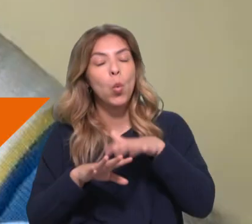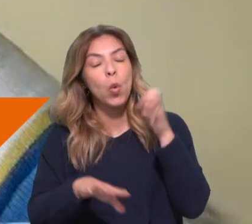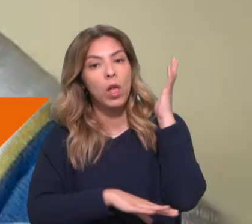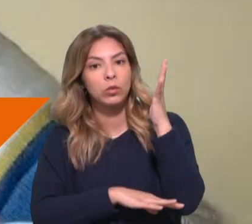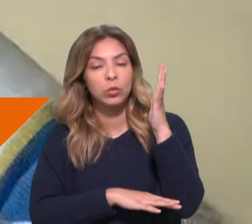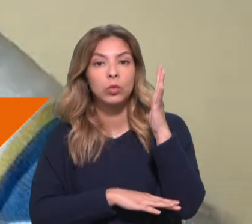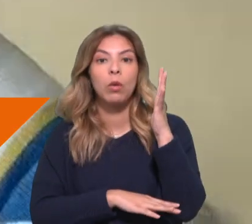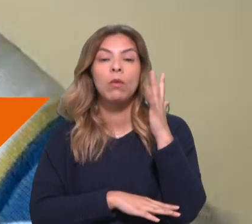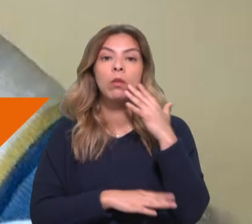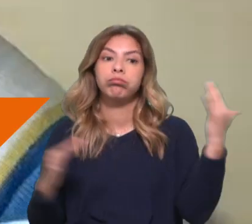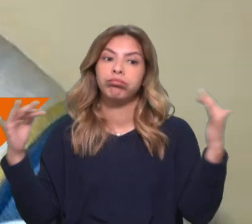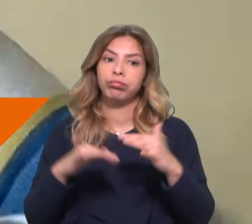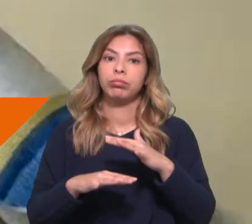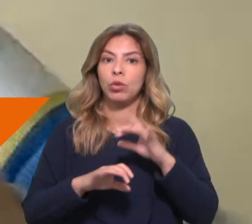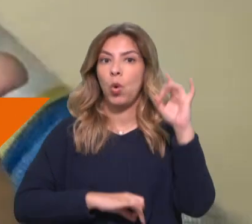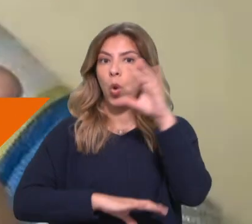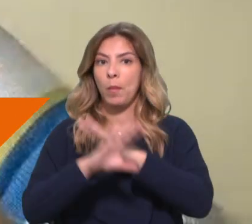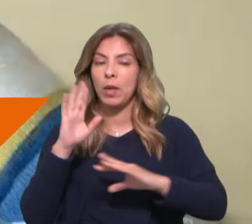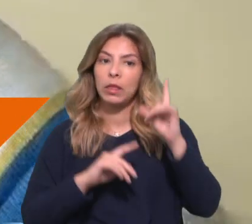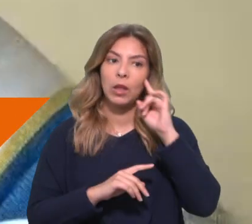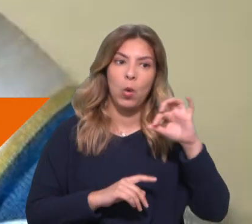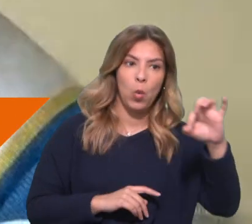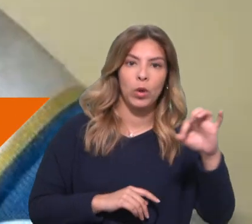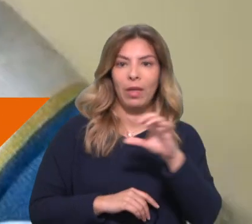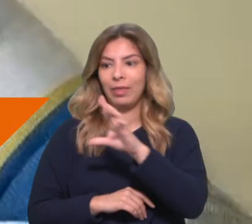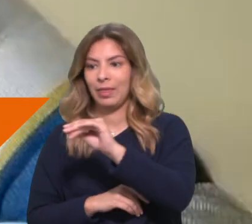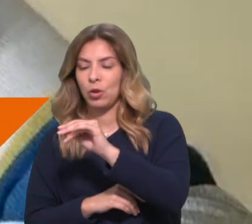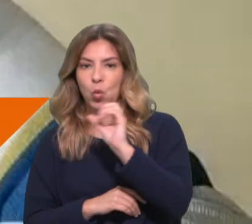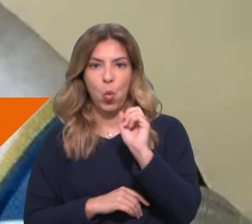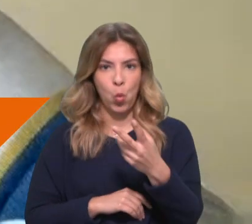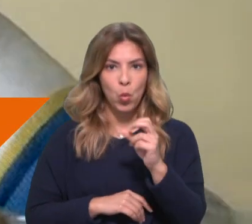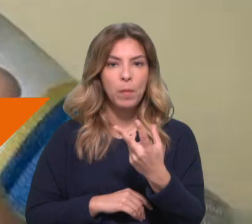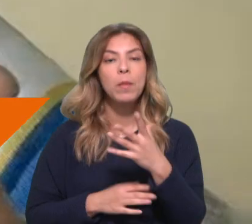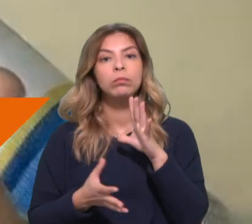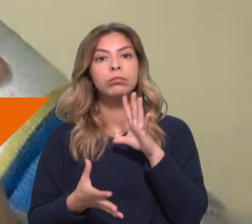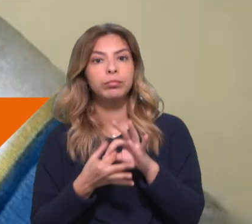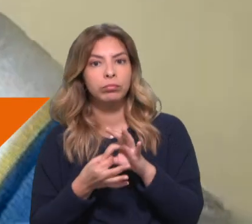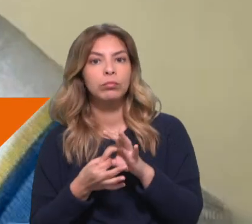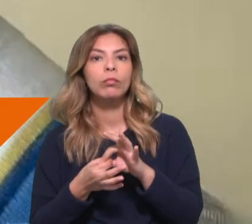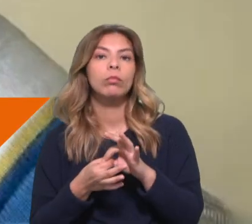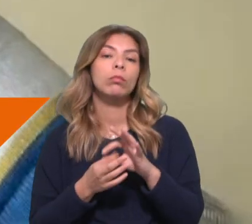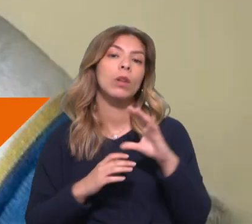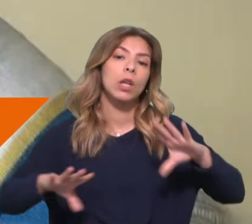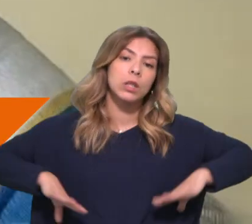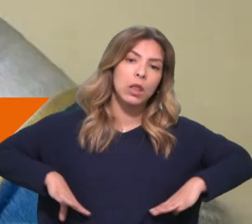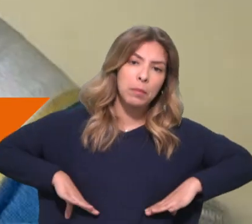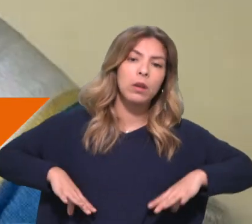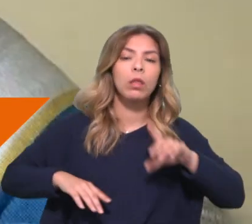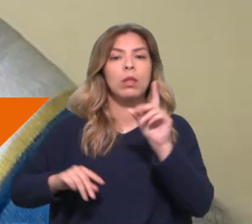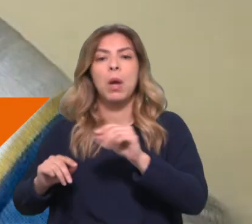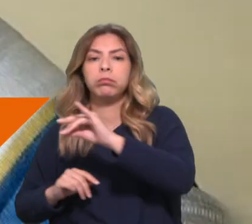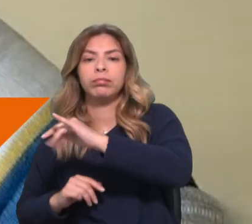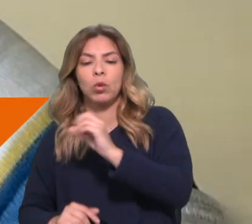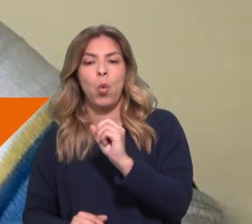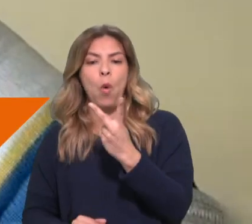acontecer entre 8 e 10 de outubro, curiosamente em Portugal, numa conjugação entre Santa Maria da Feira e Ovar, que irá receber